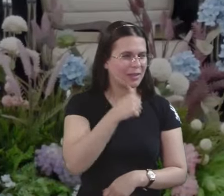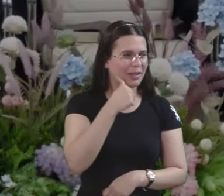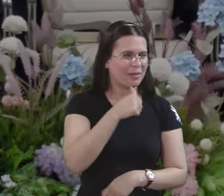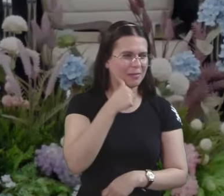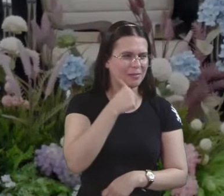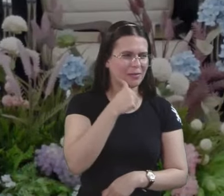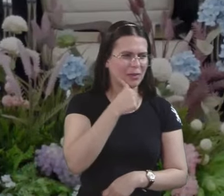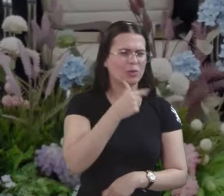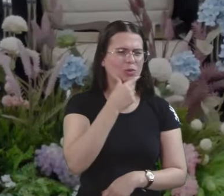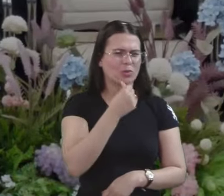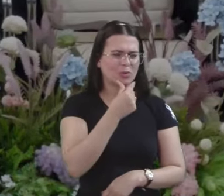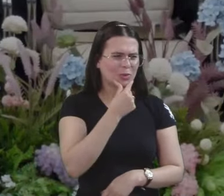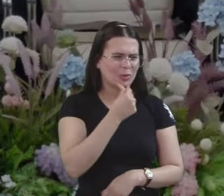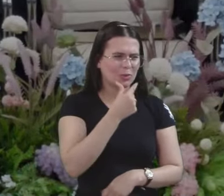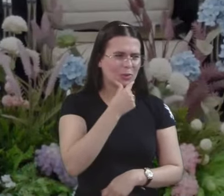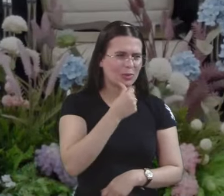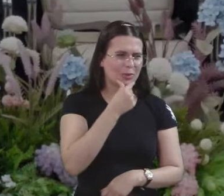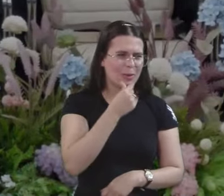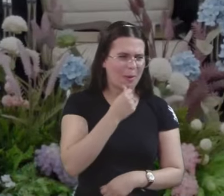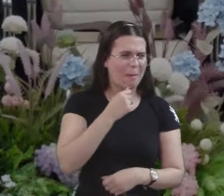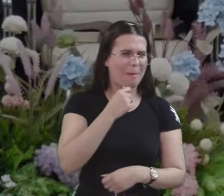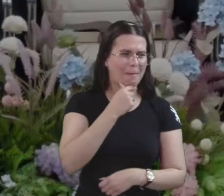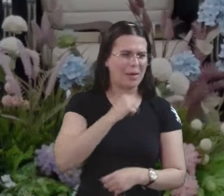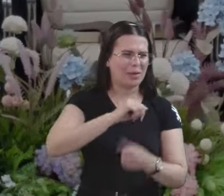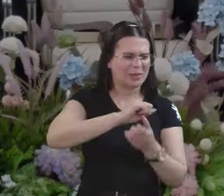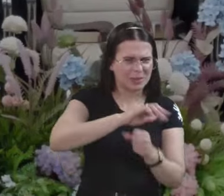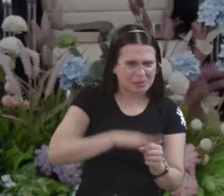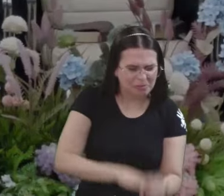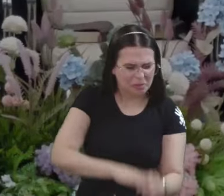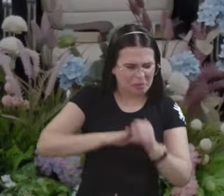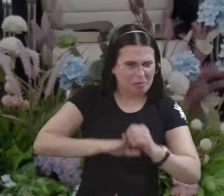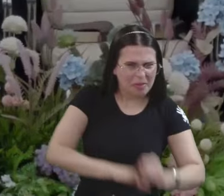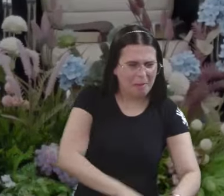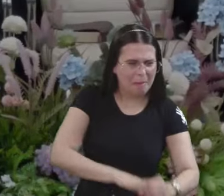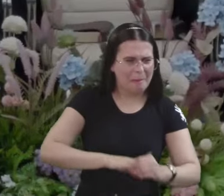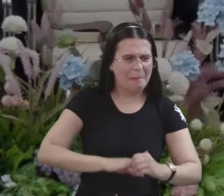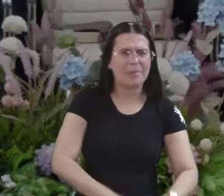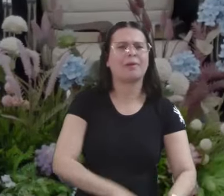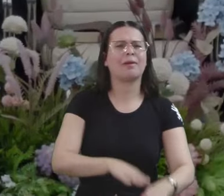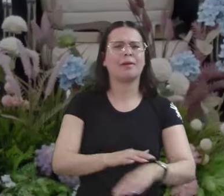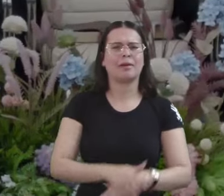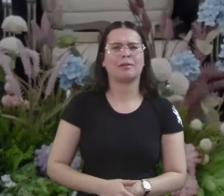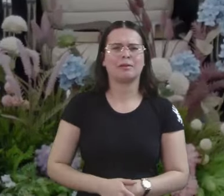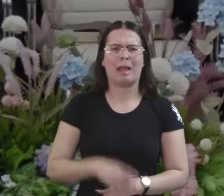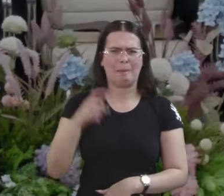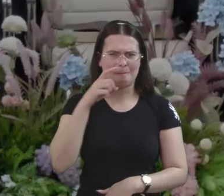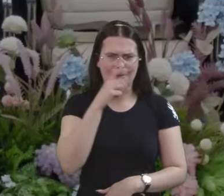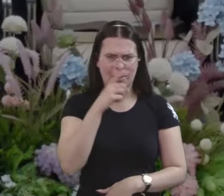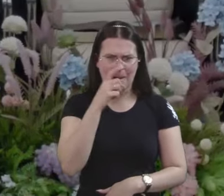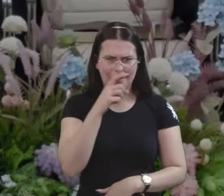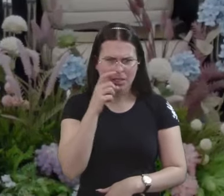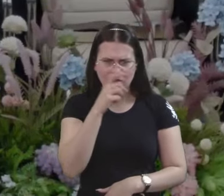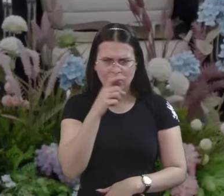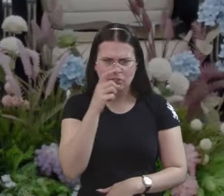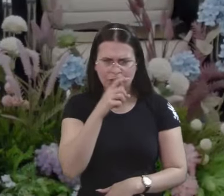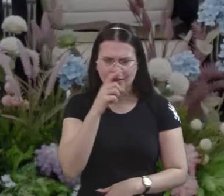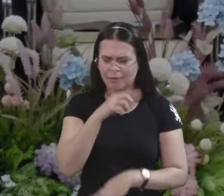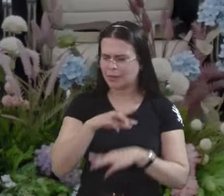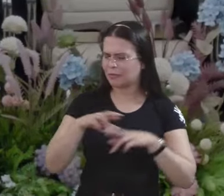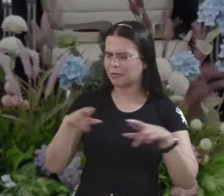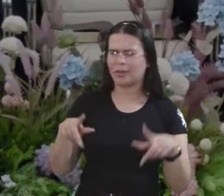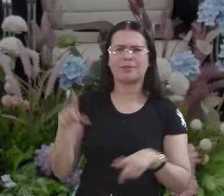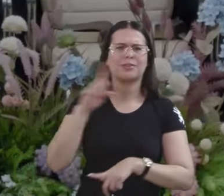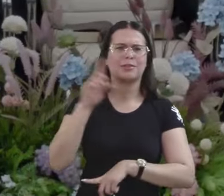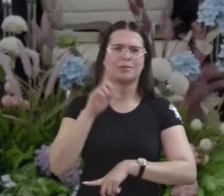O Evangelho os alcança para libertar. É mentira, aleluia, que a inclusão vai fazer coisa diferente. Não existe nada